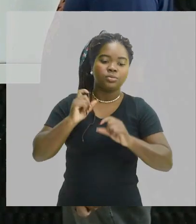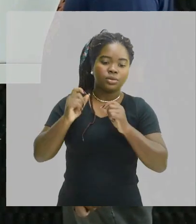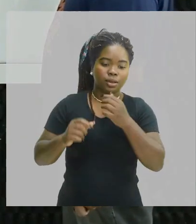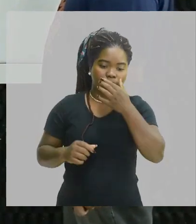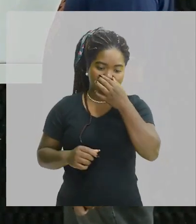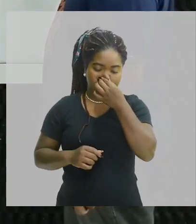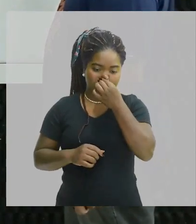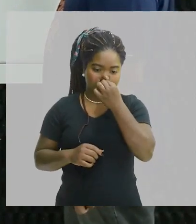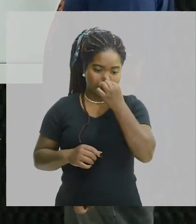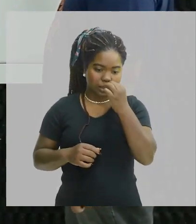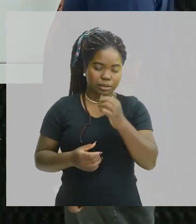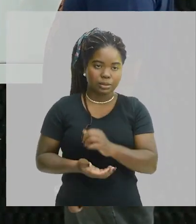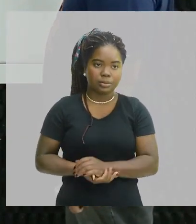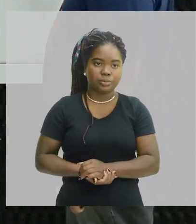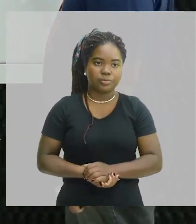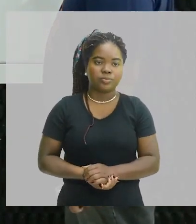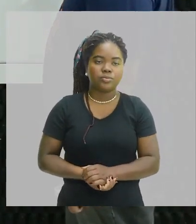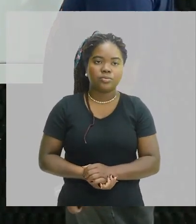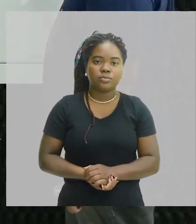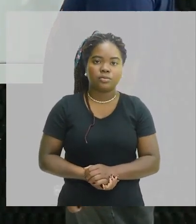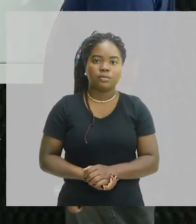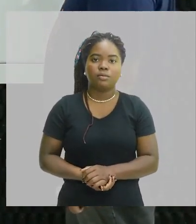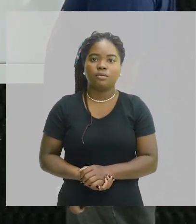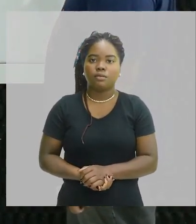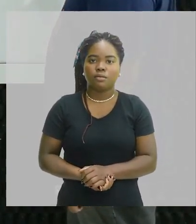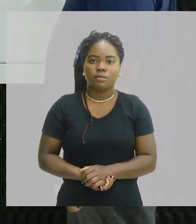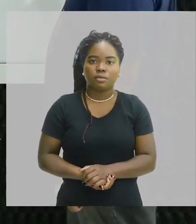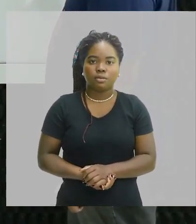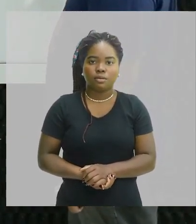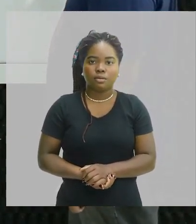ó. Nós vamos ter, ó,